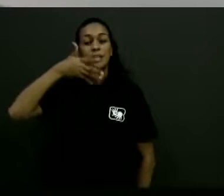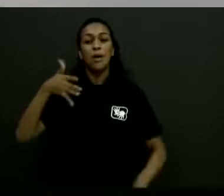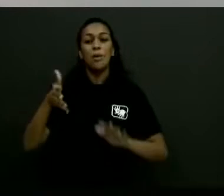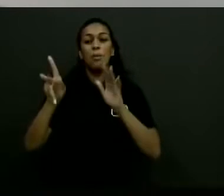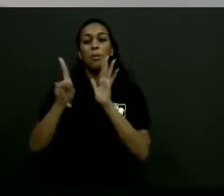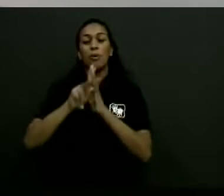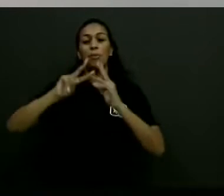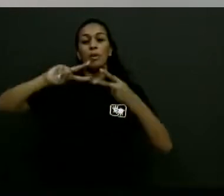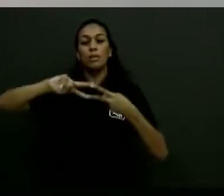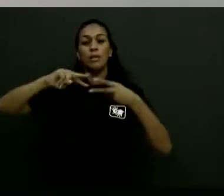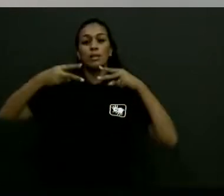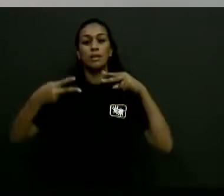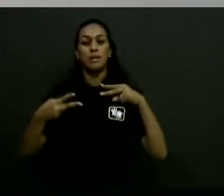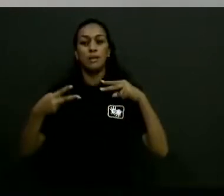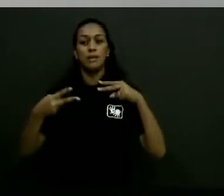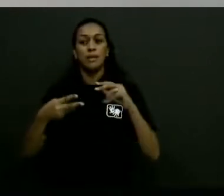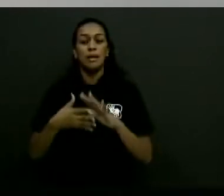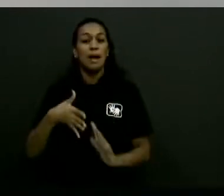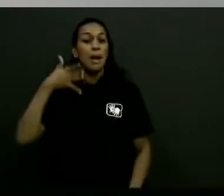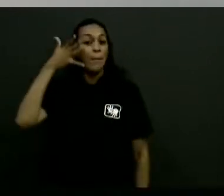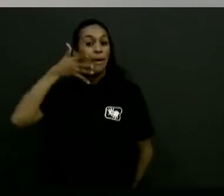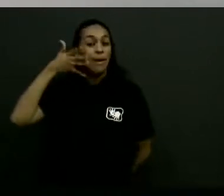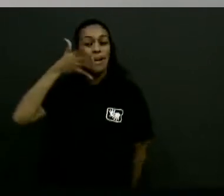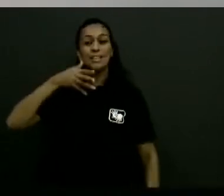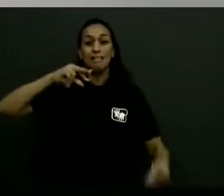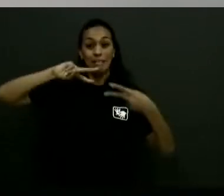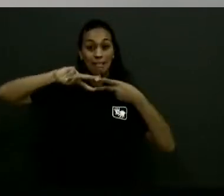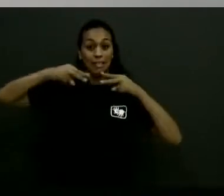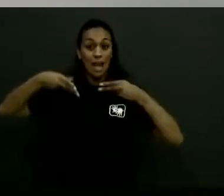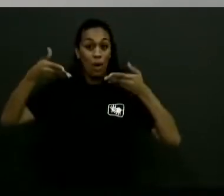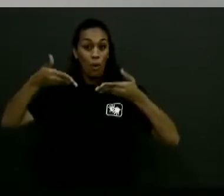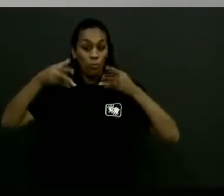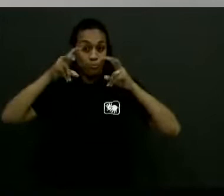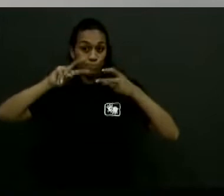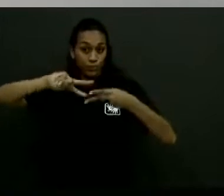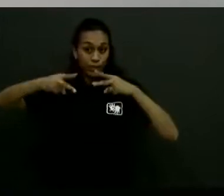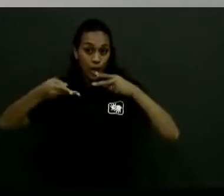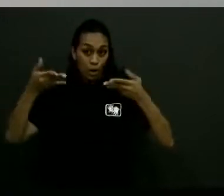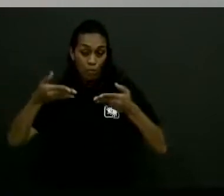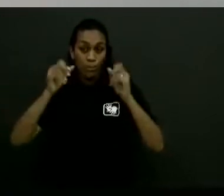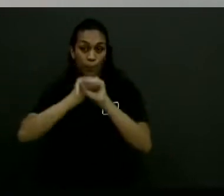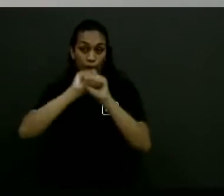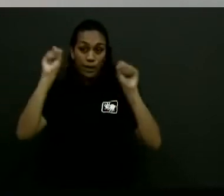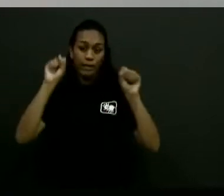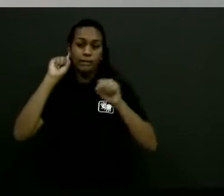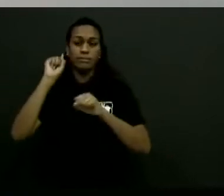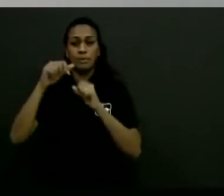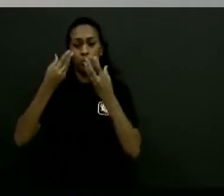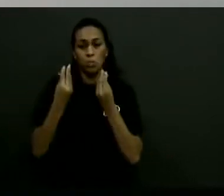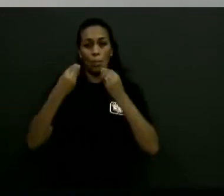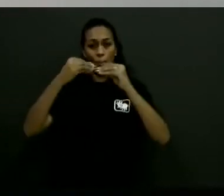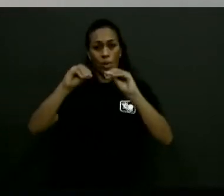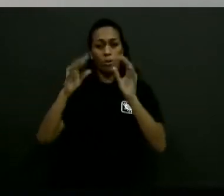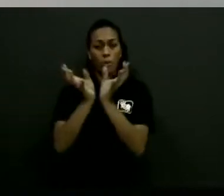Brasil. E as palestras do DNA de hoje de manhã, gente, fantástica. Até depois eu vou colocar à disposição no grupo